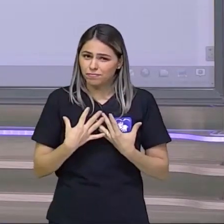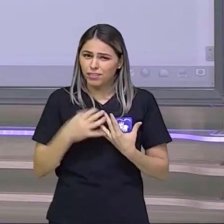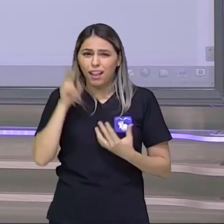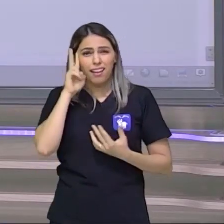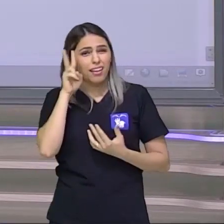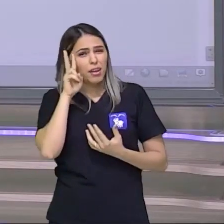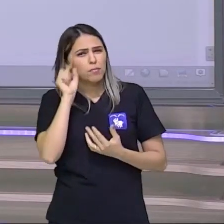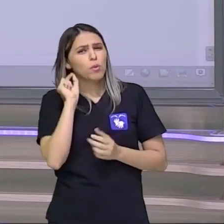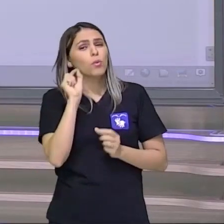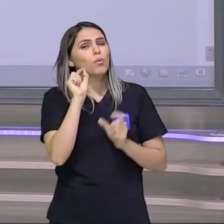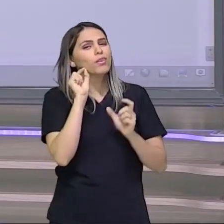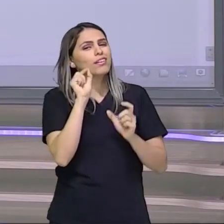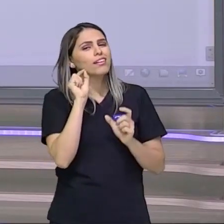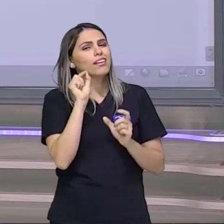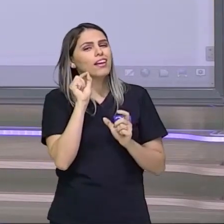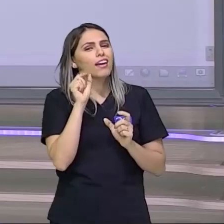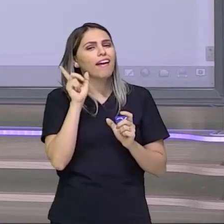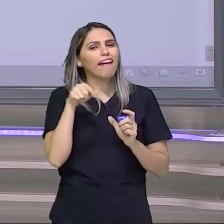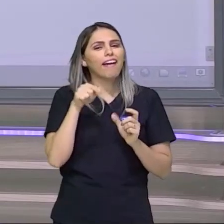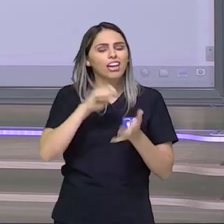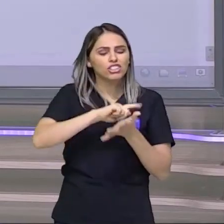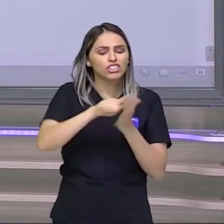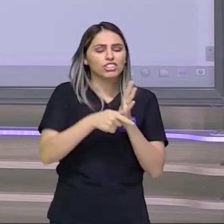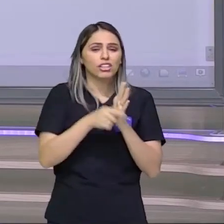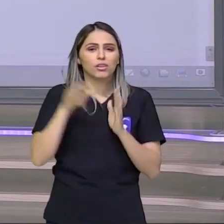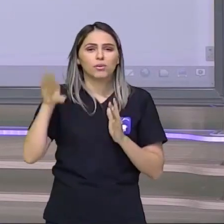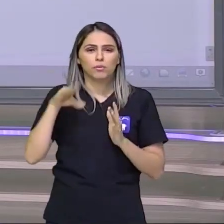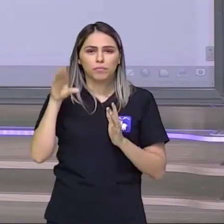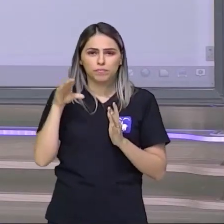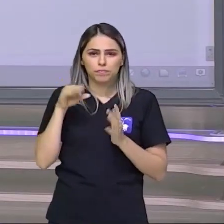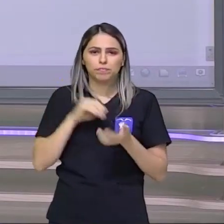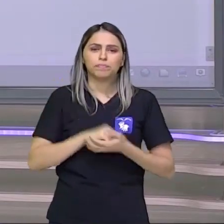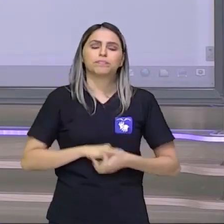Lembra que eu falei o que é um gênero oral?